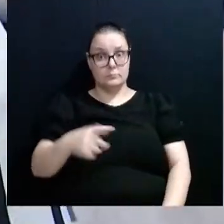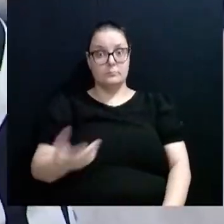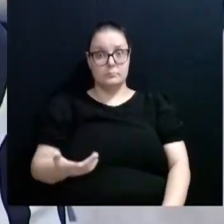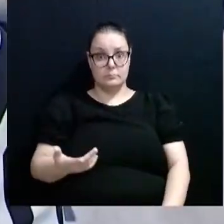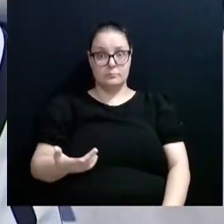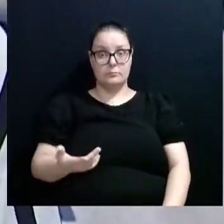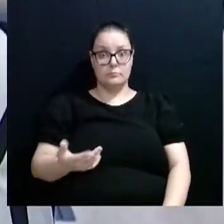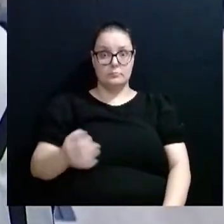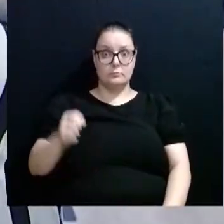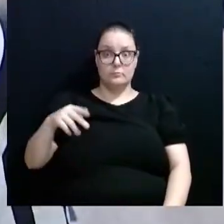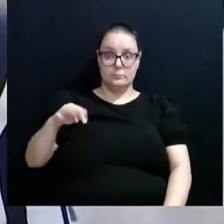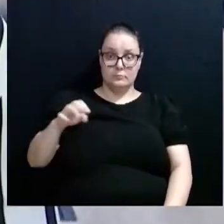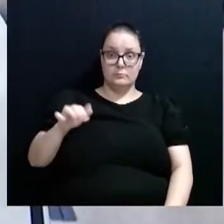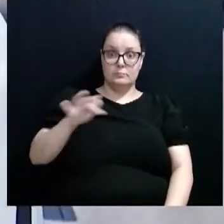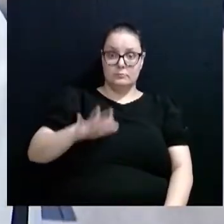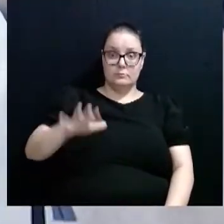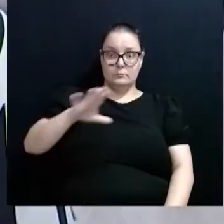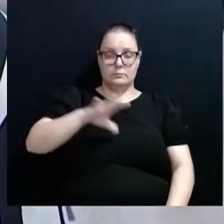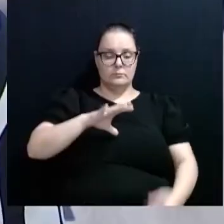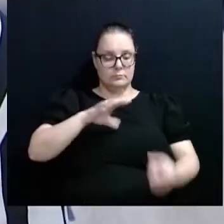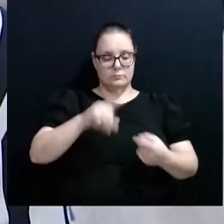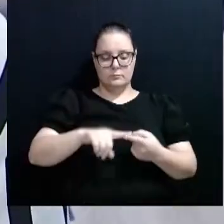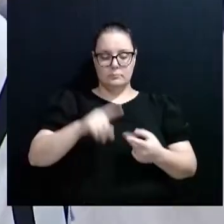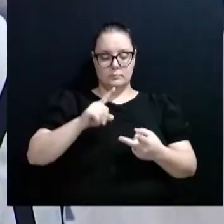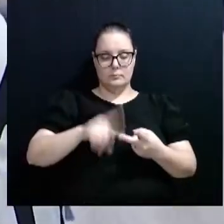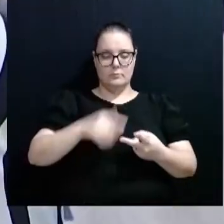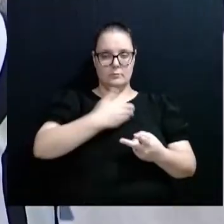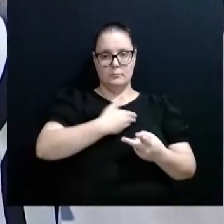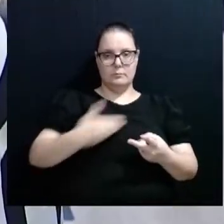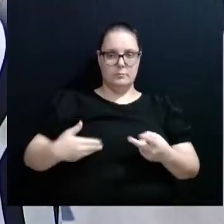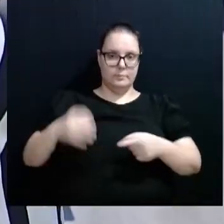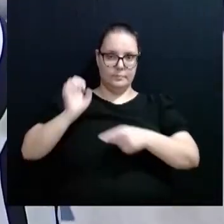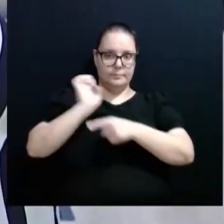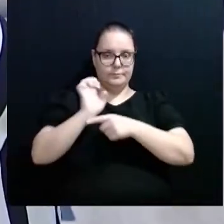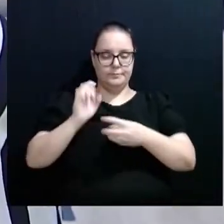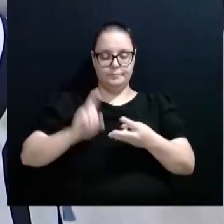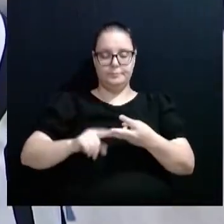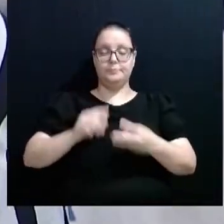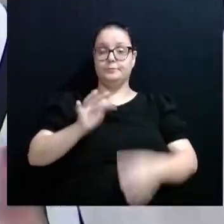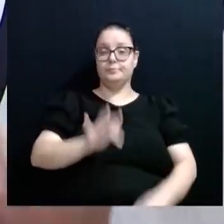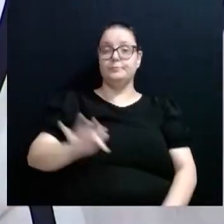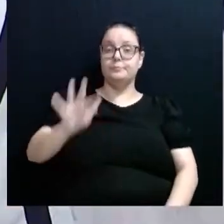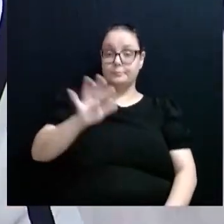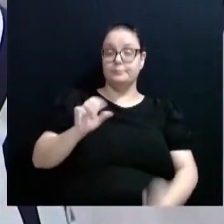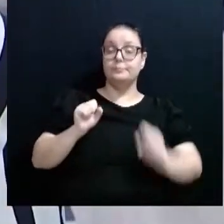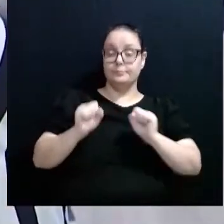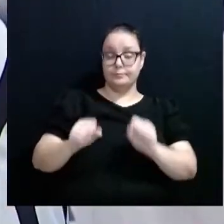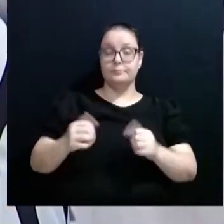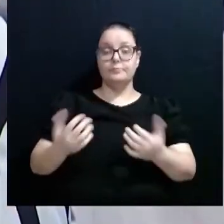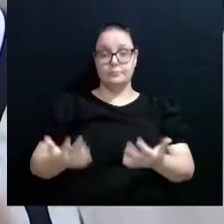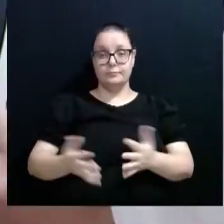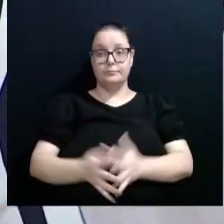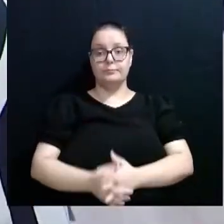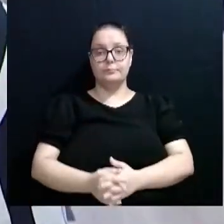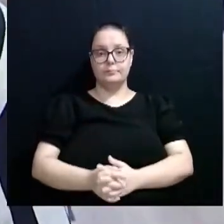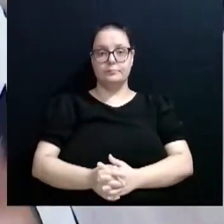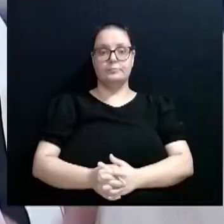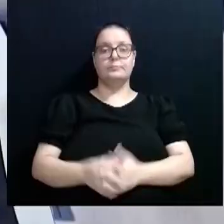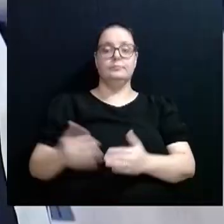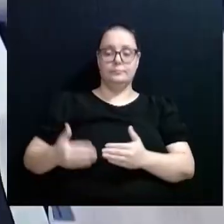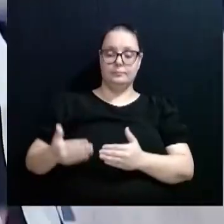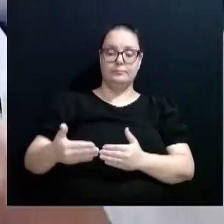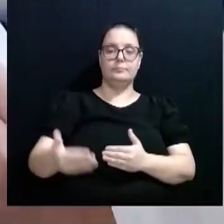federativos, o município, o governo do estado, os estados e o governo federal podem, a partir disso,